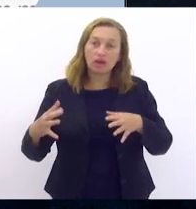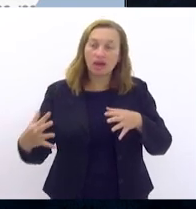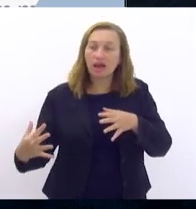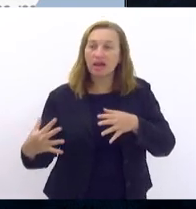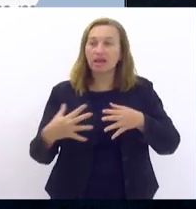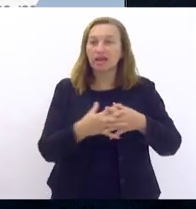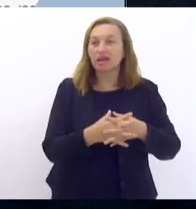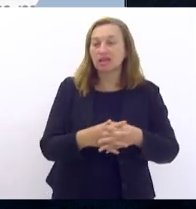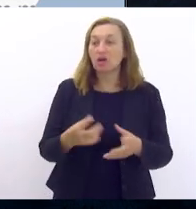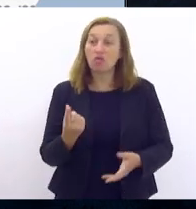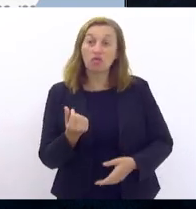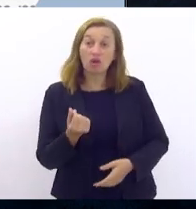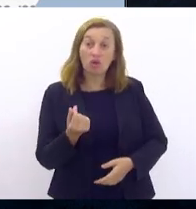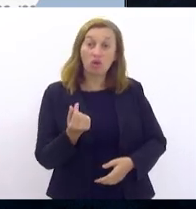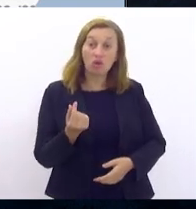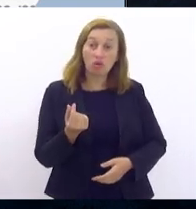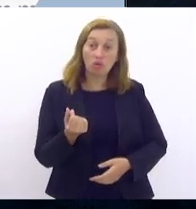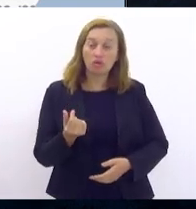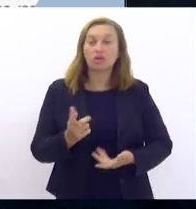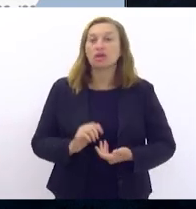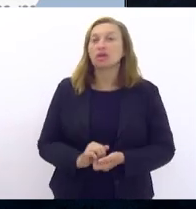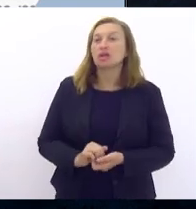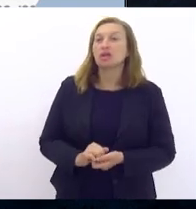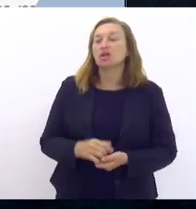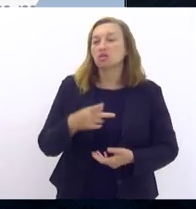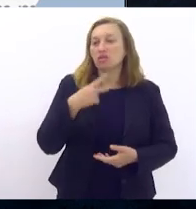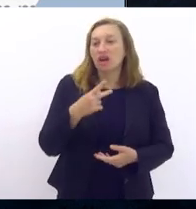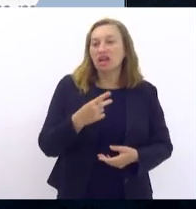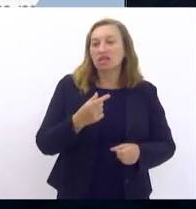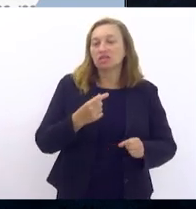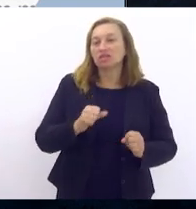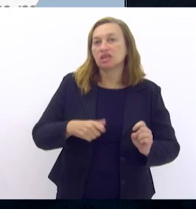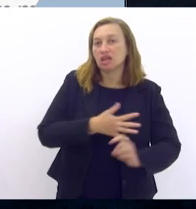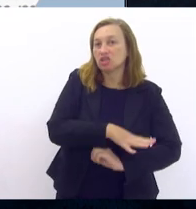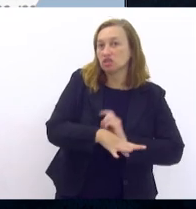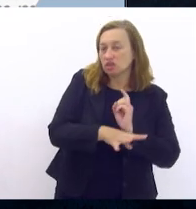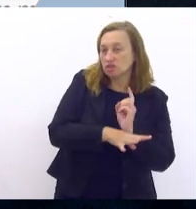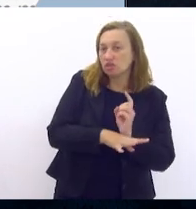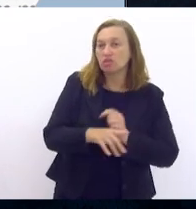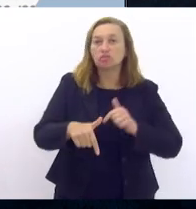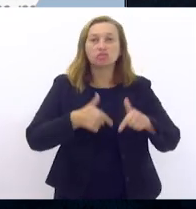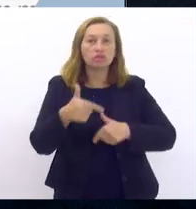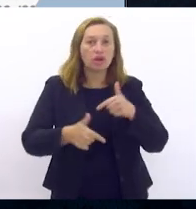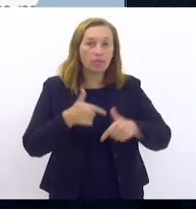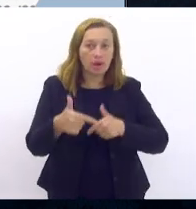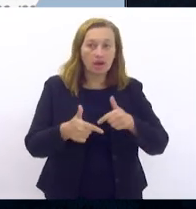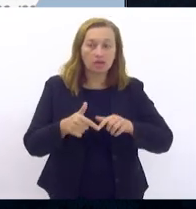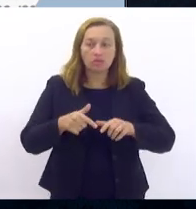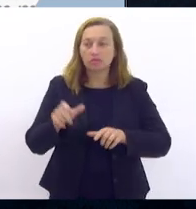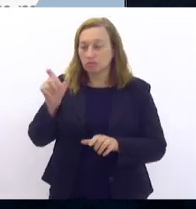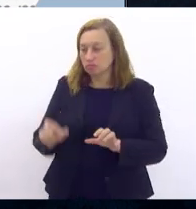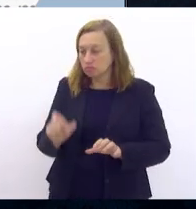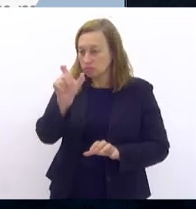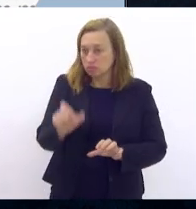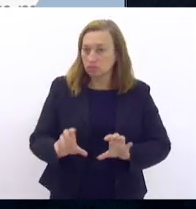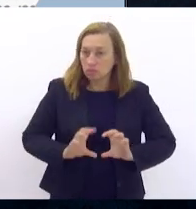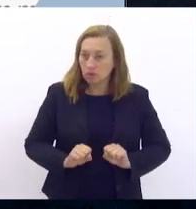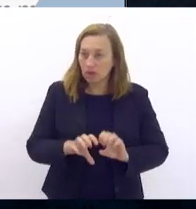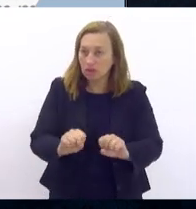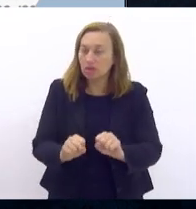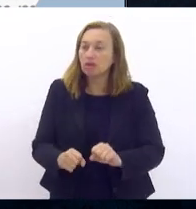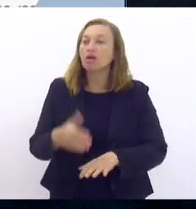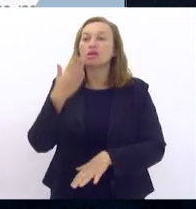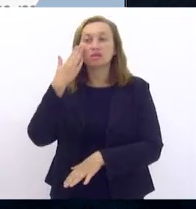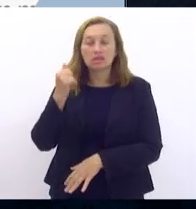monetário porque a gente eu não tô falando de assistência social no trabalho efetivo com catadores embora eu reconheça